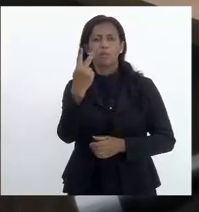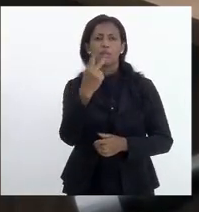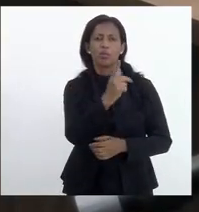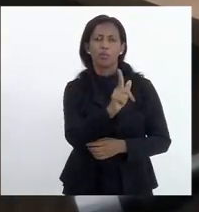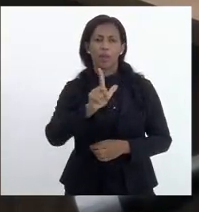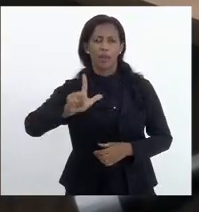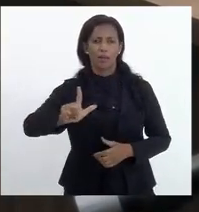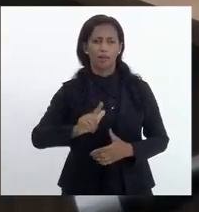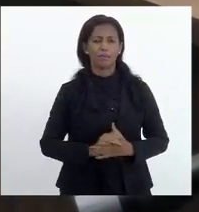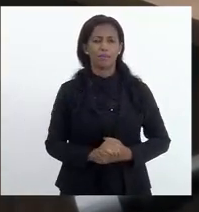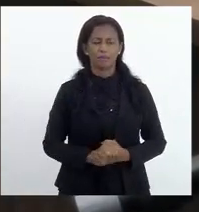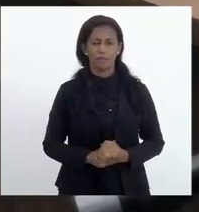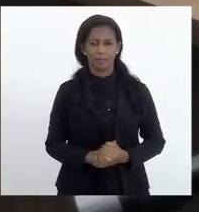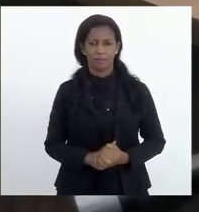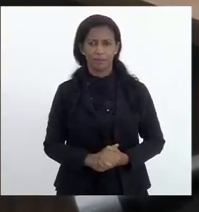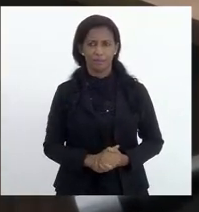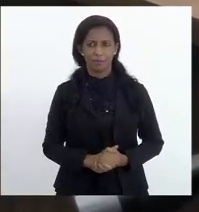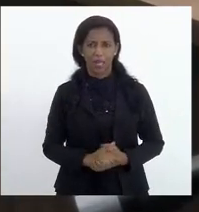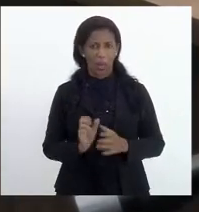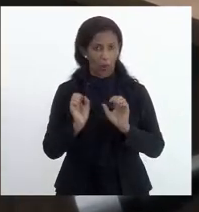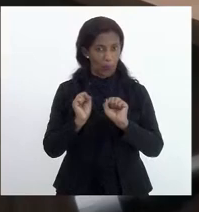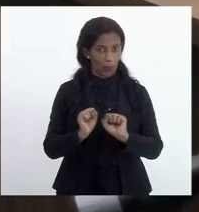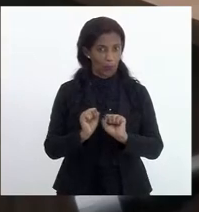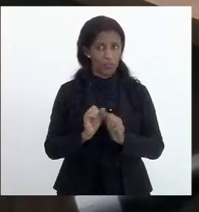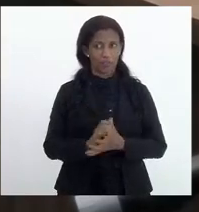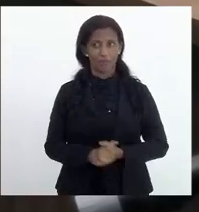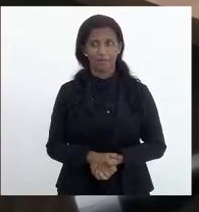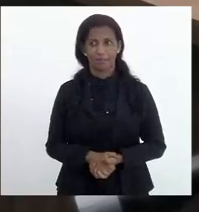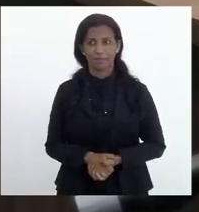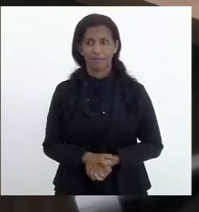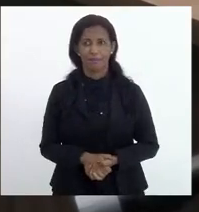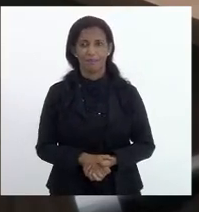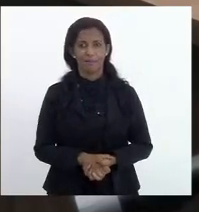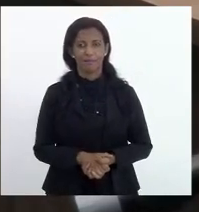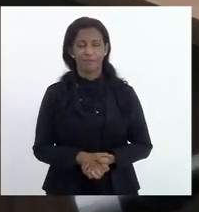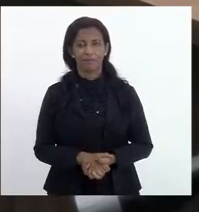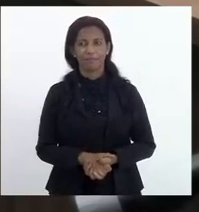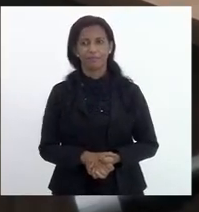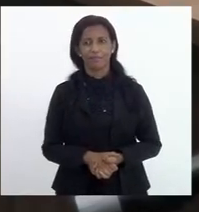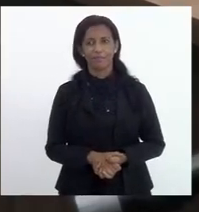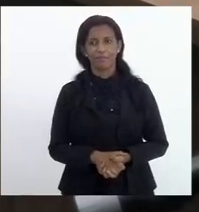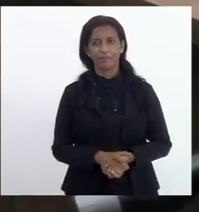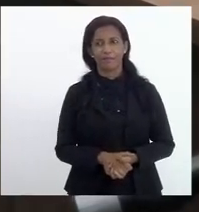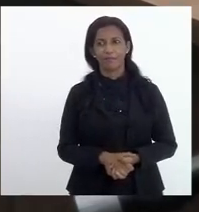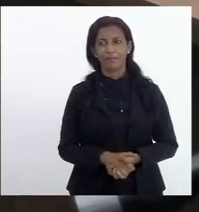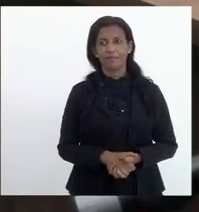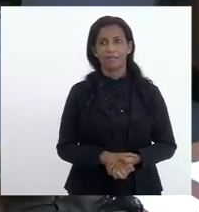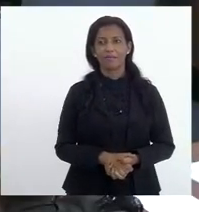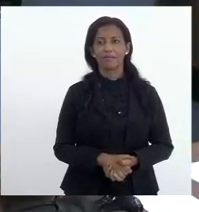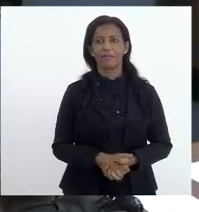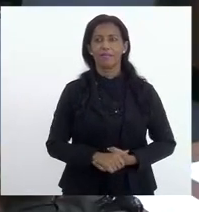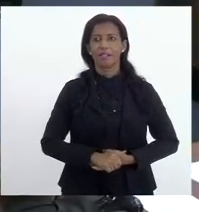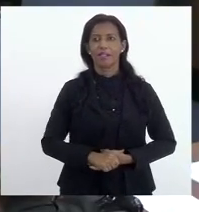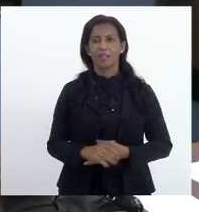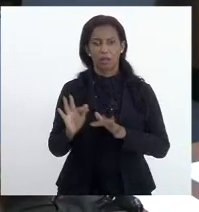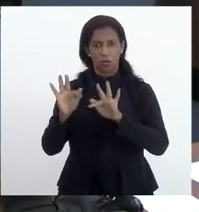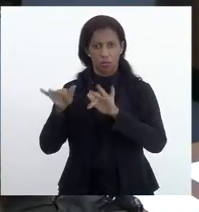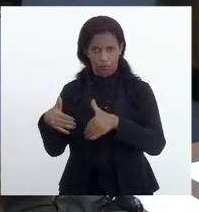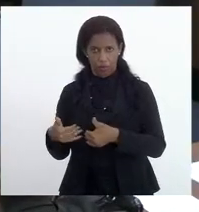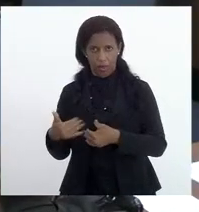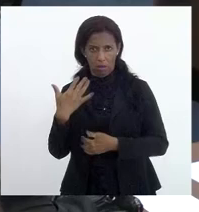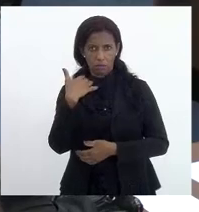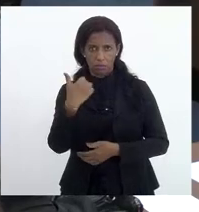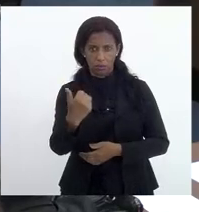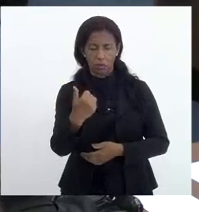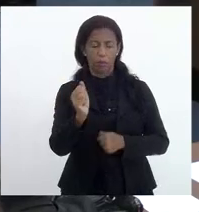projetos. Pode ser, senhor presidente? Pode. Então, no final, você chama,